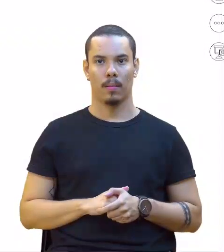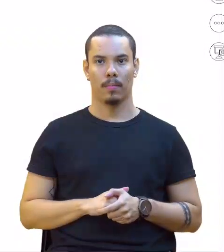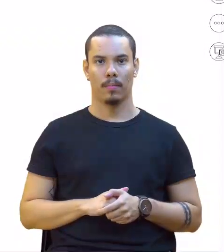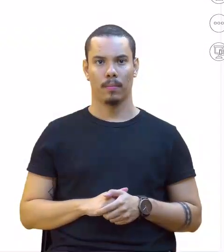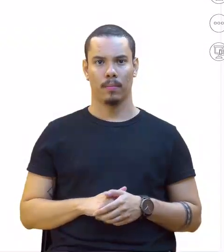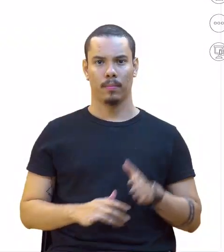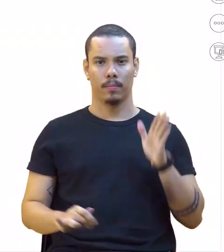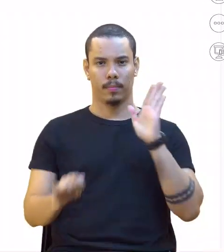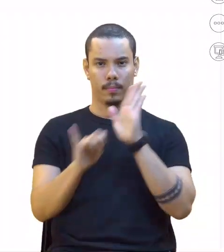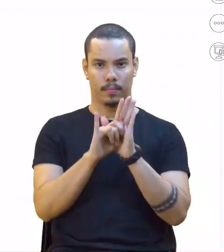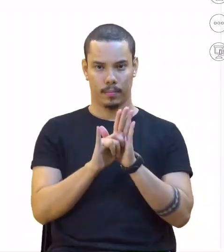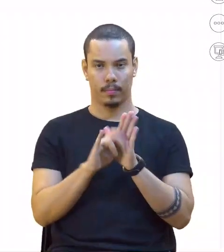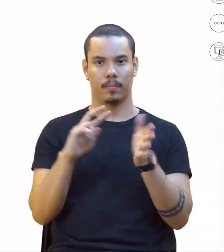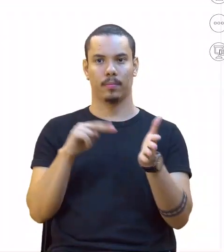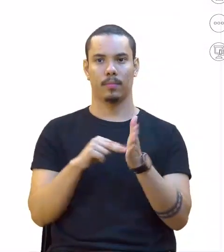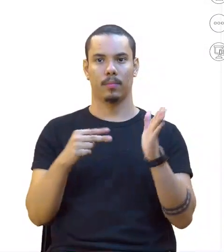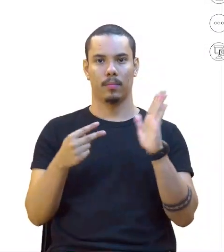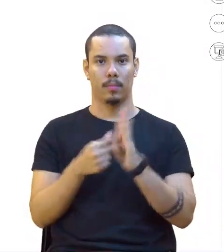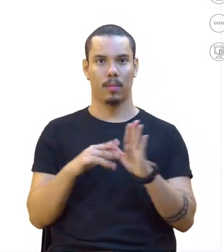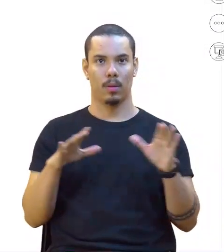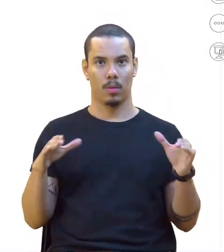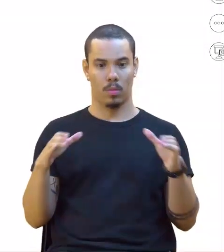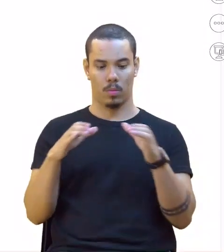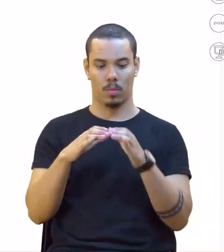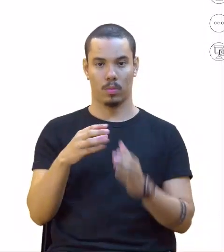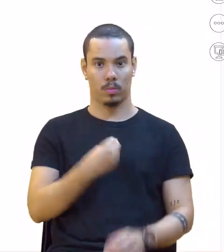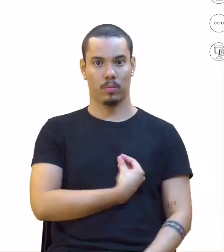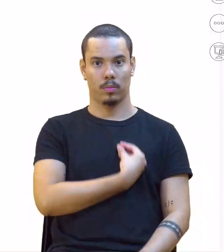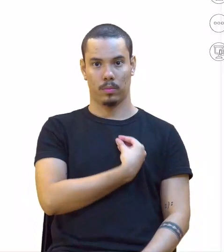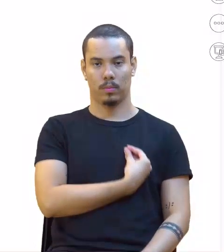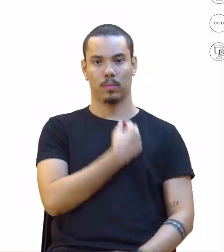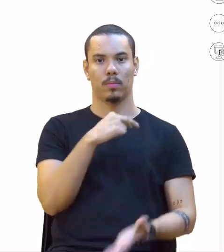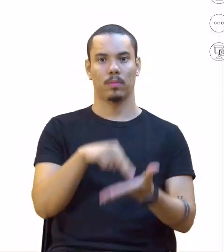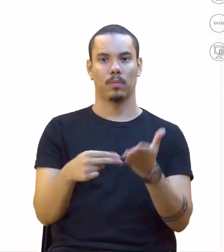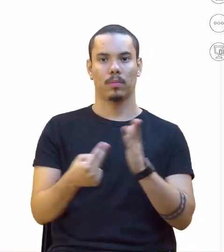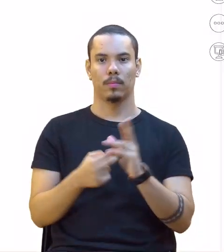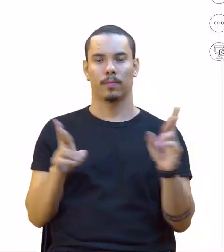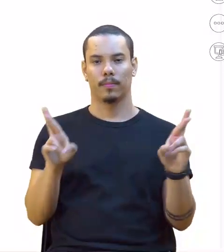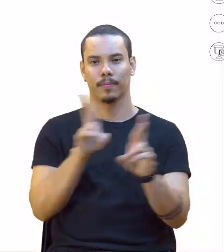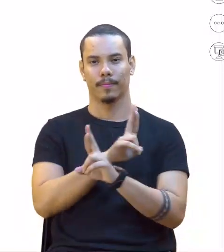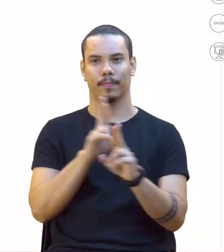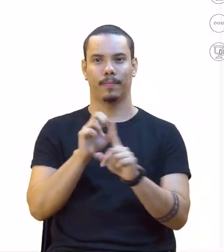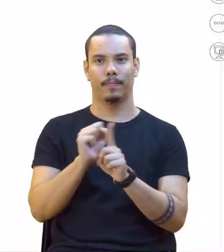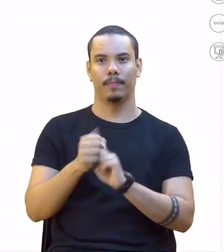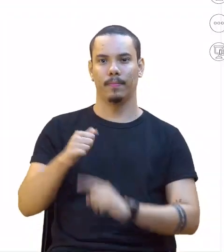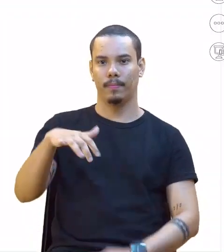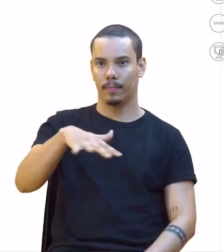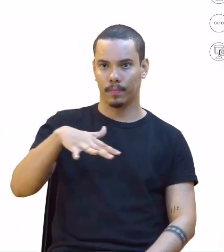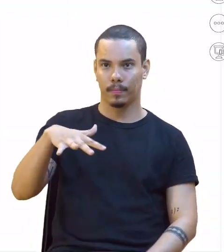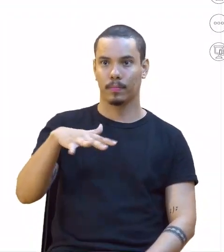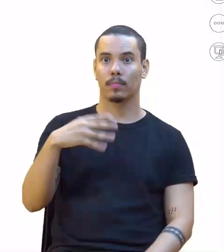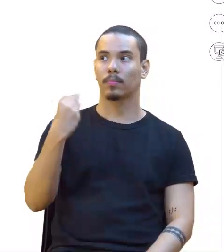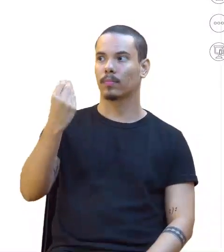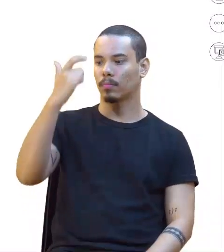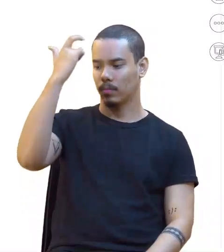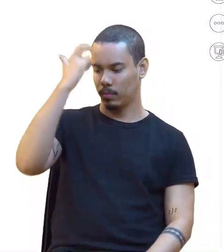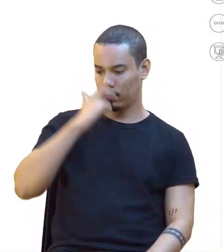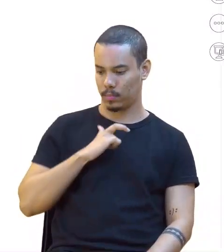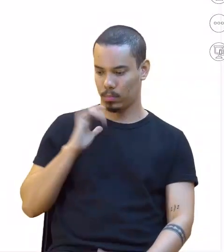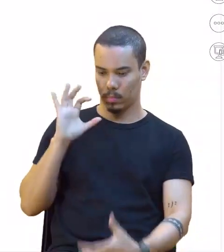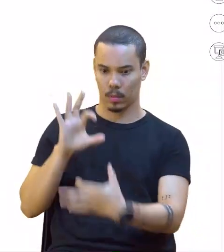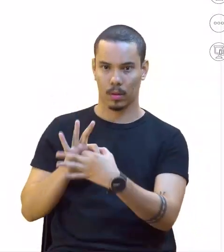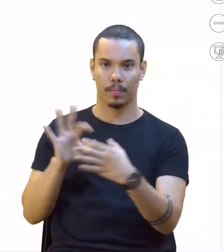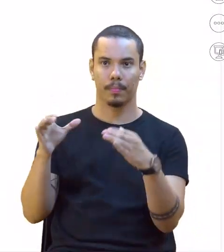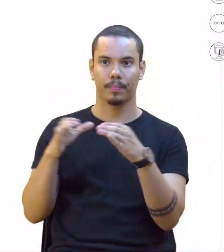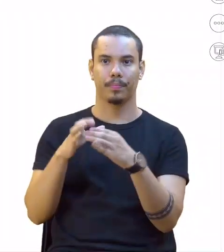a identidade é um conjunto vivo que tem a ver com relações sociais, como que eu me relaciono com o meu grupo social,